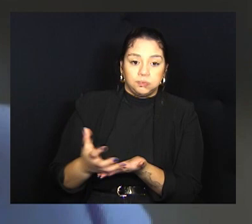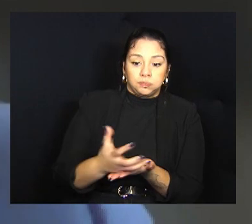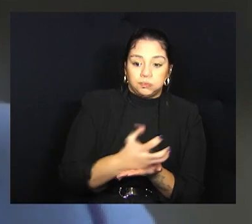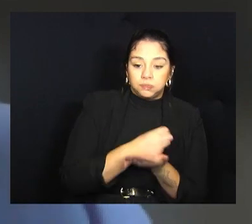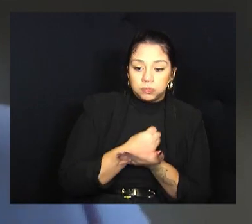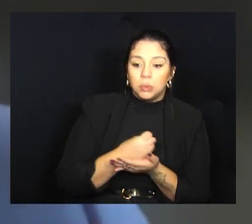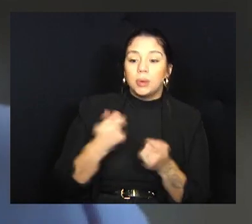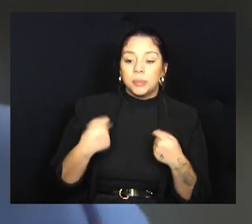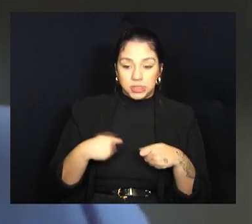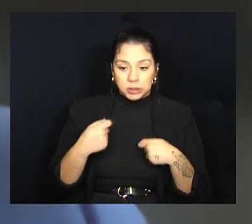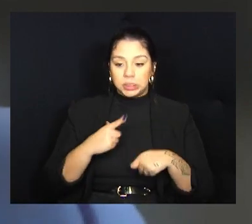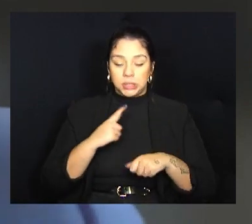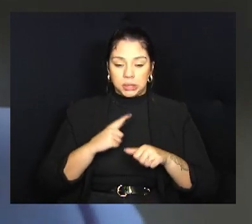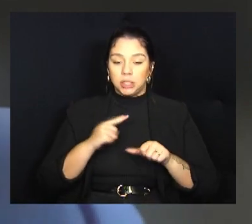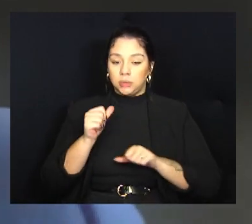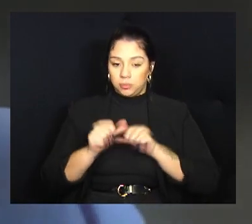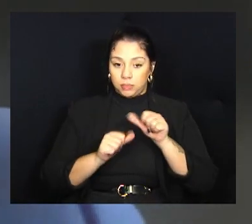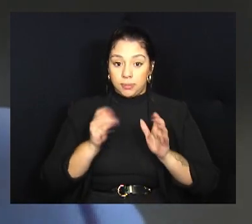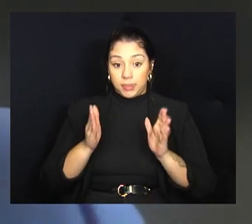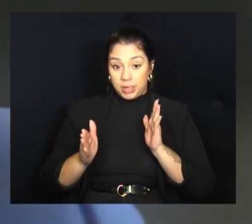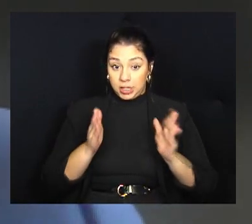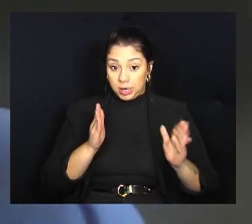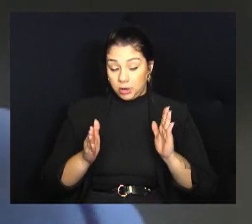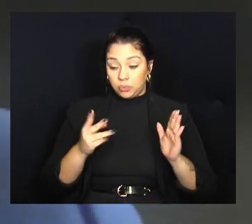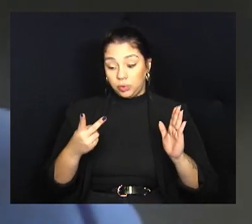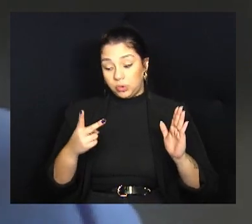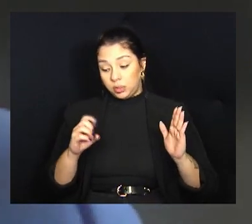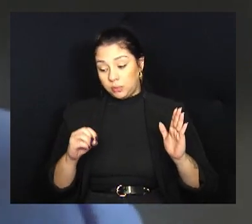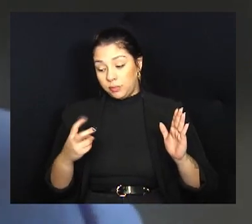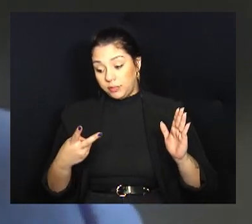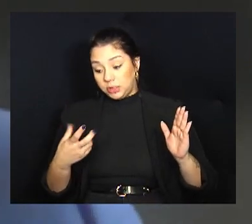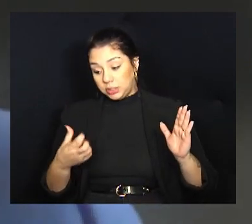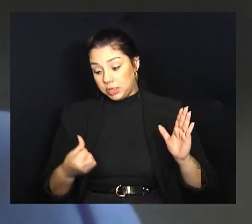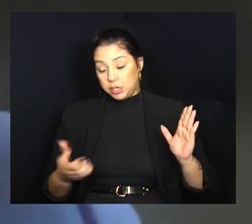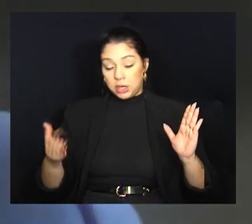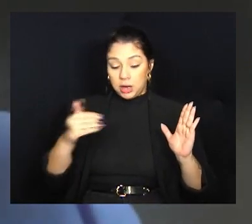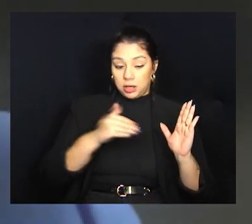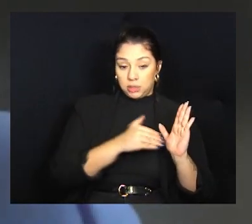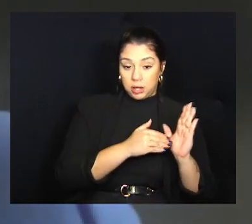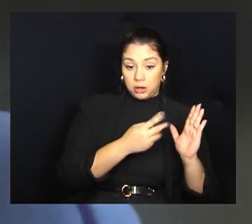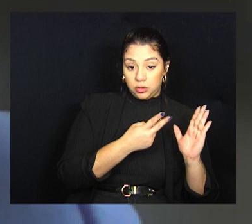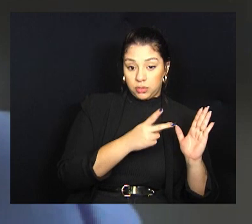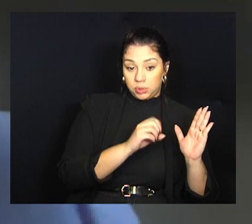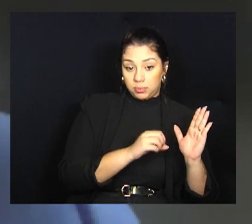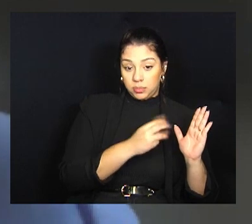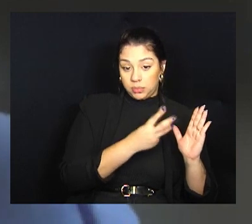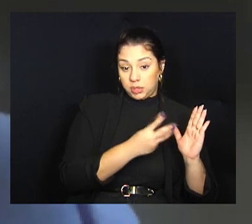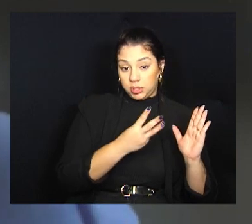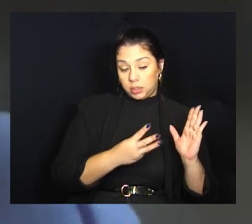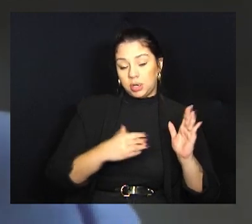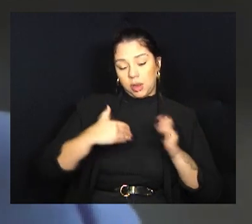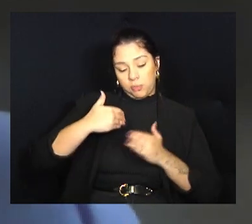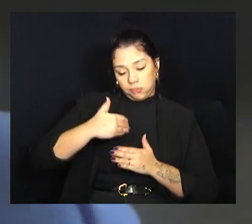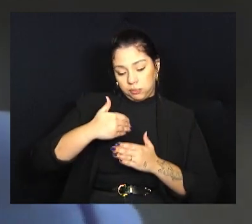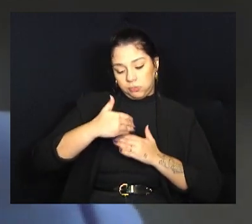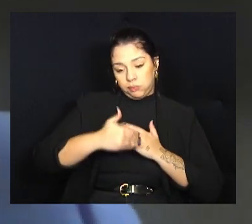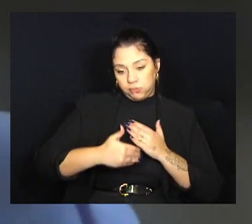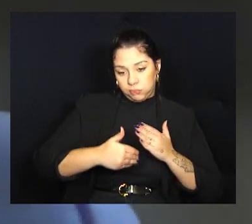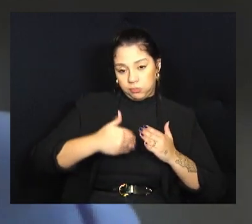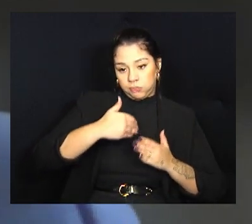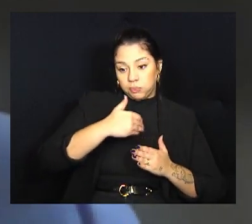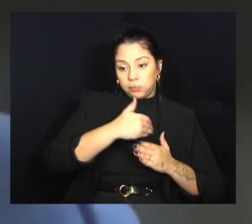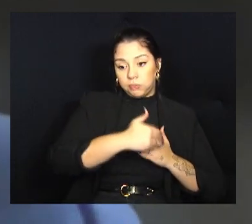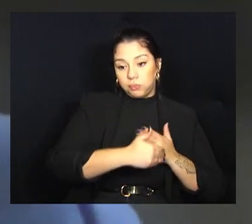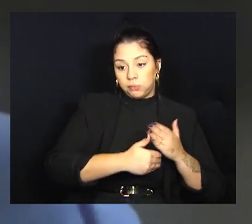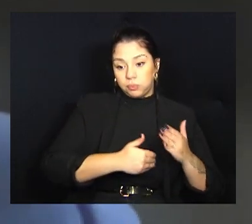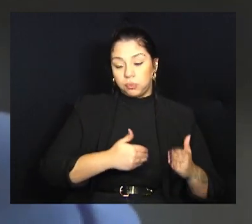sim. Começa em 2026 e termina em 2033. Vai ser, aos poucos, 26 aplica uma